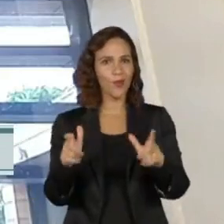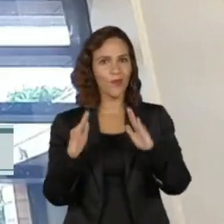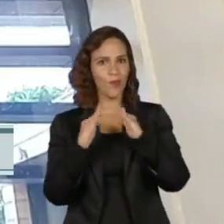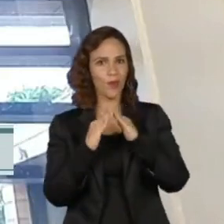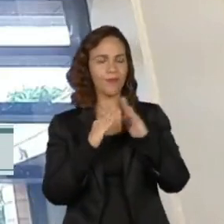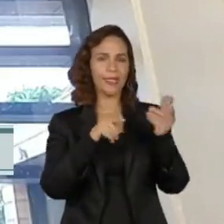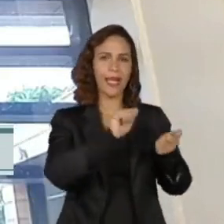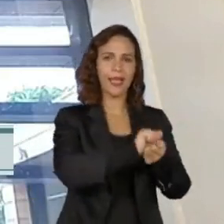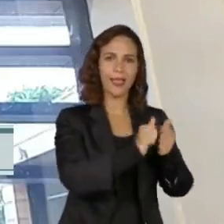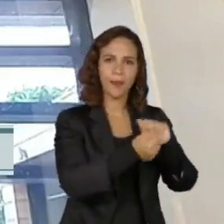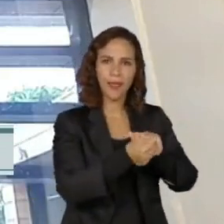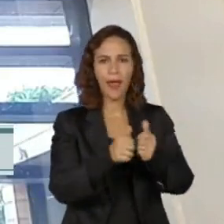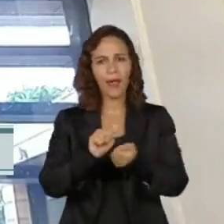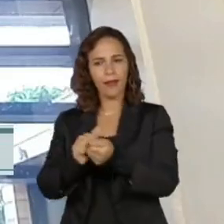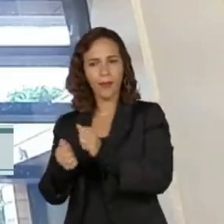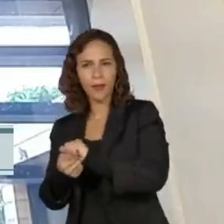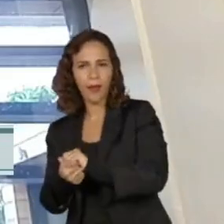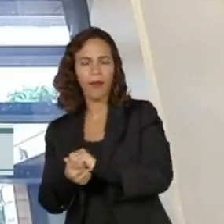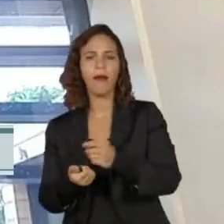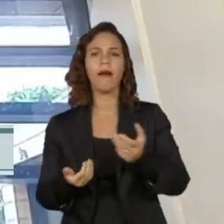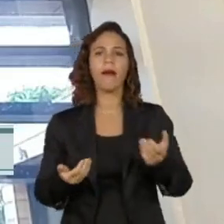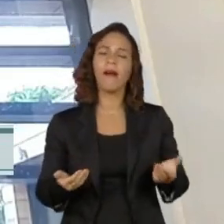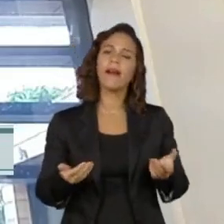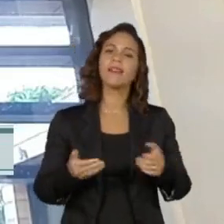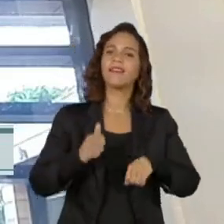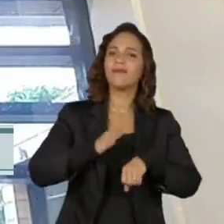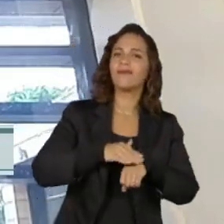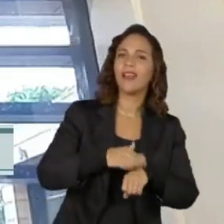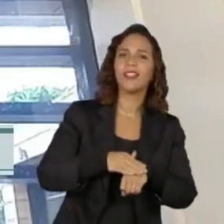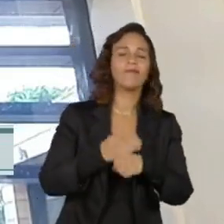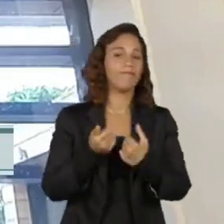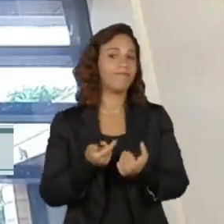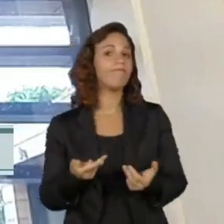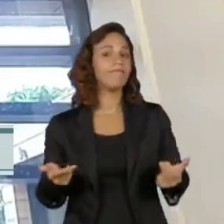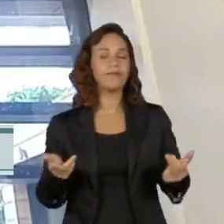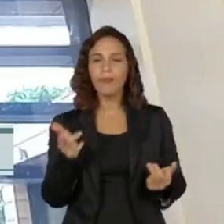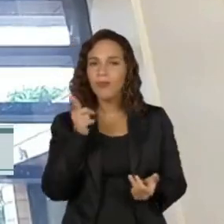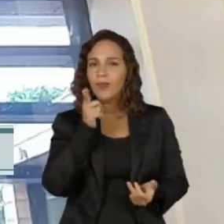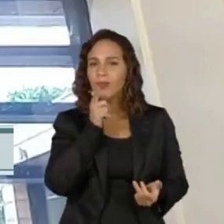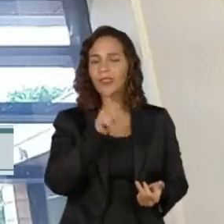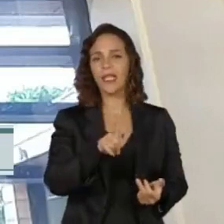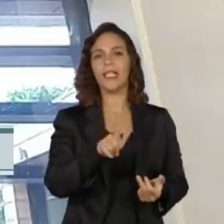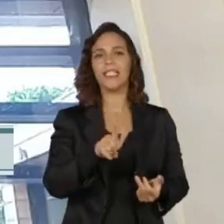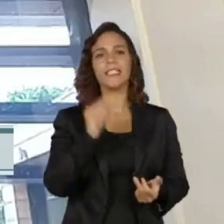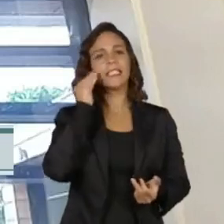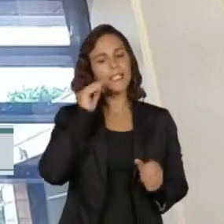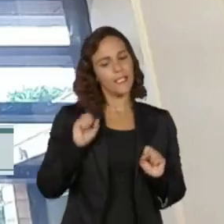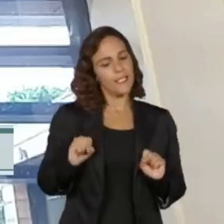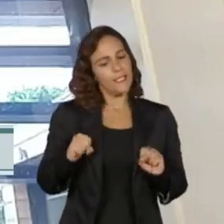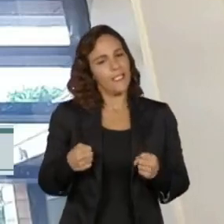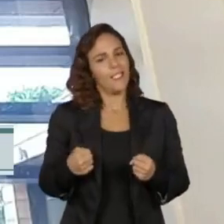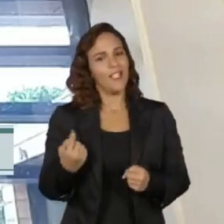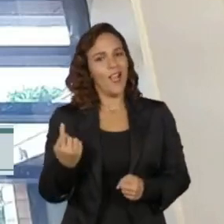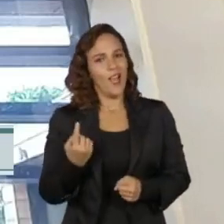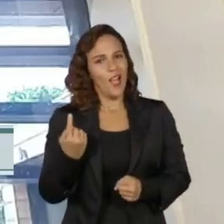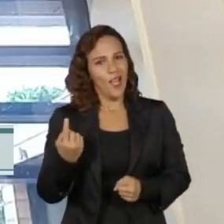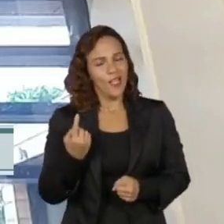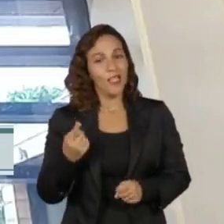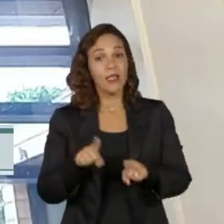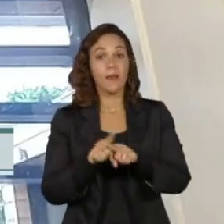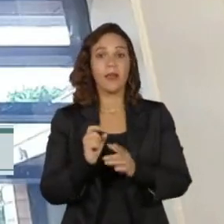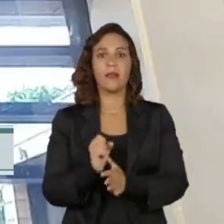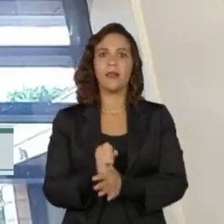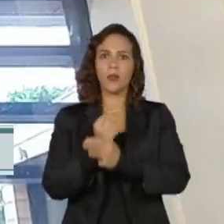moram ou que eles executam as suas atividades, para que eles consigam fazer com mais habilidade e também com mais